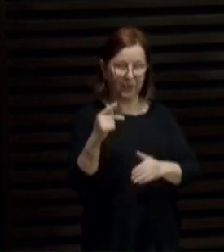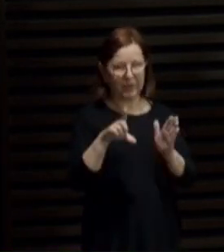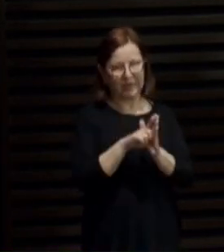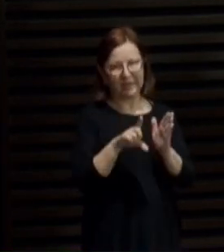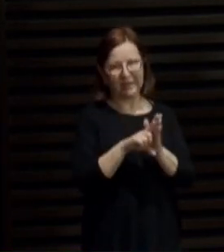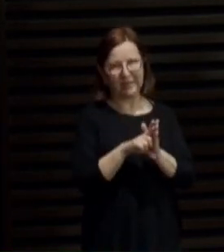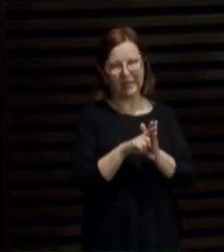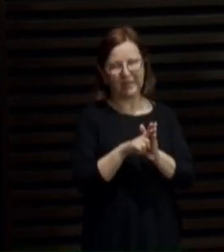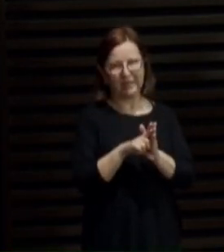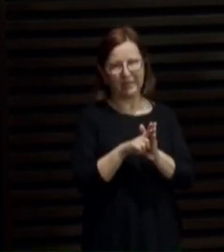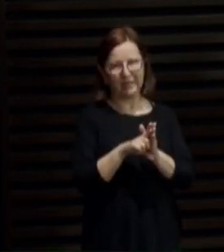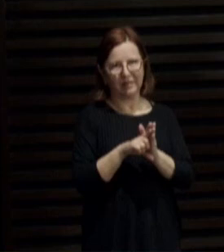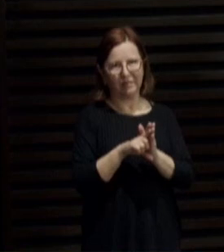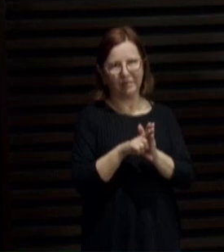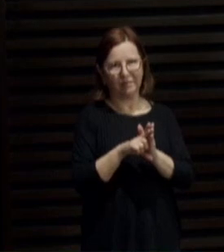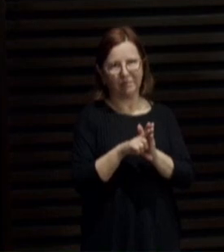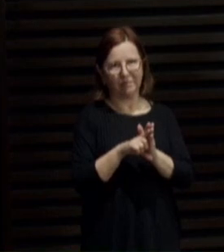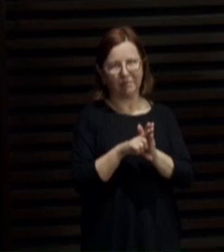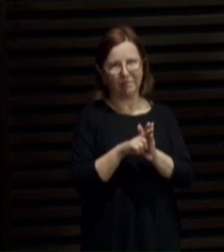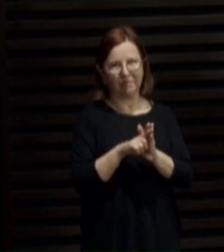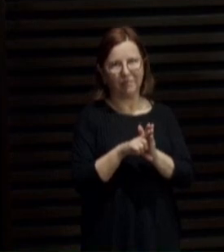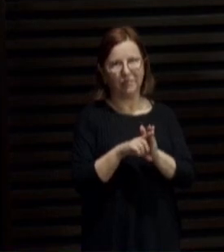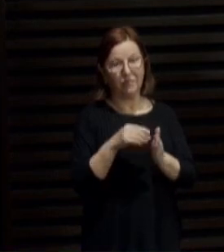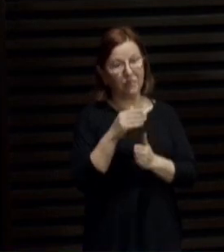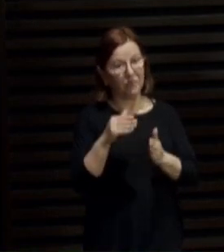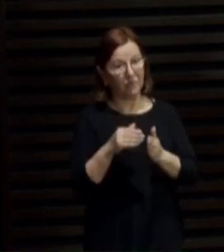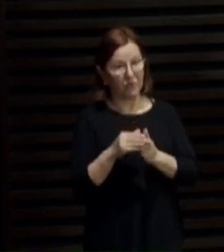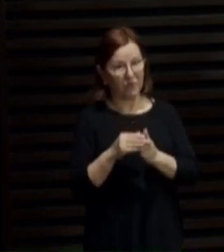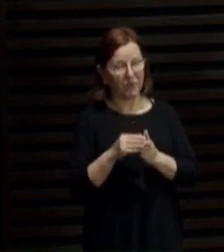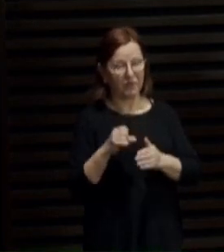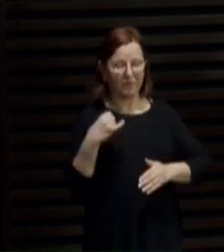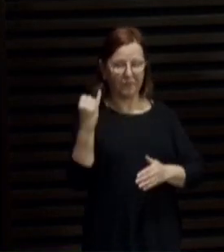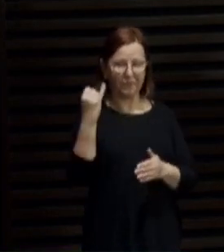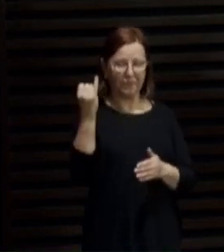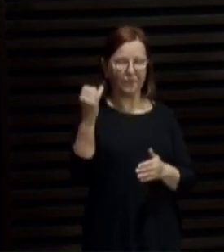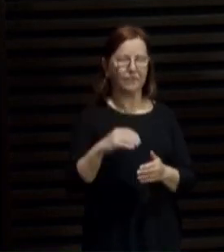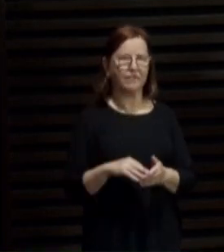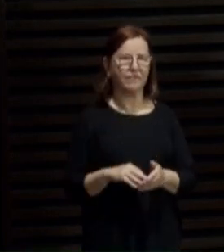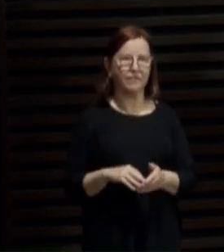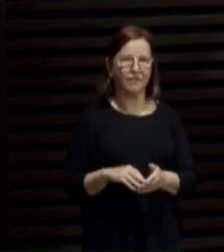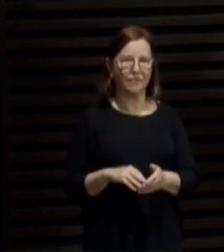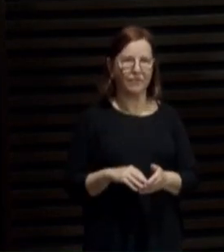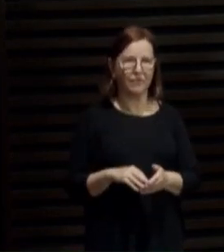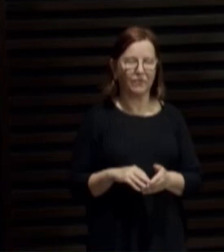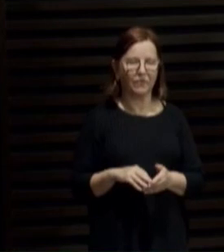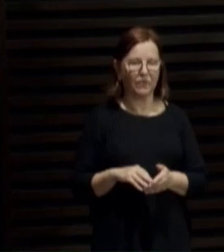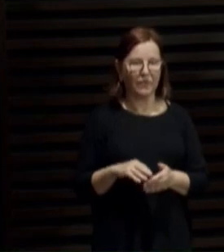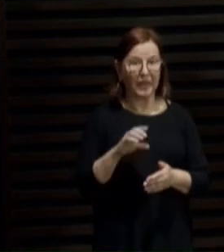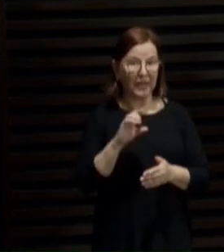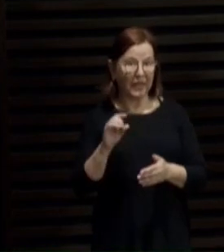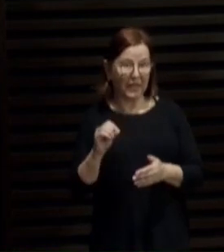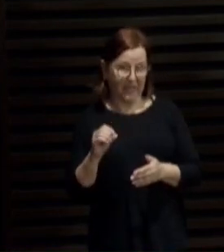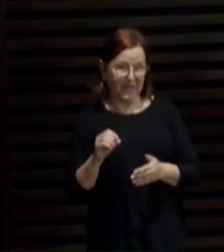todas razoáveis. Cada doutrina tem o seu portanto, prático. E